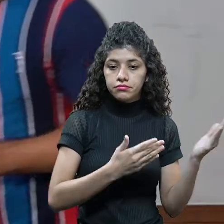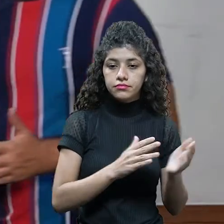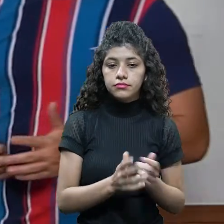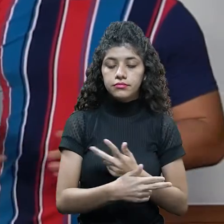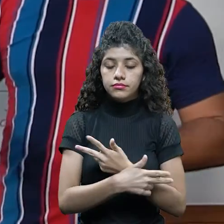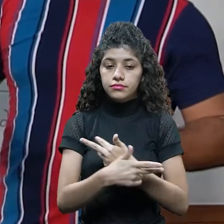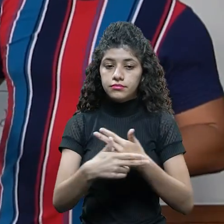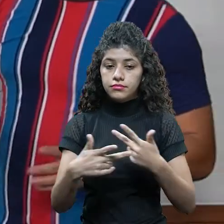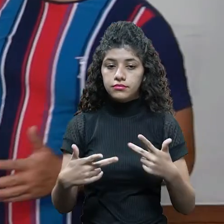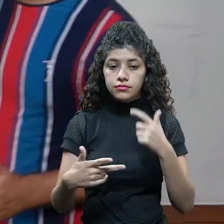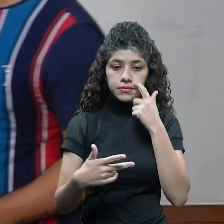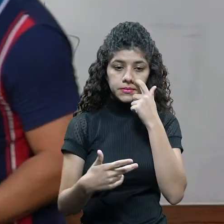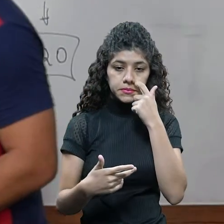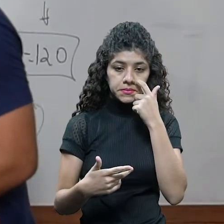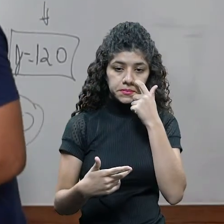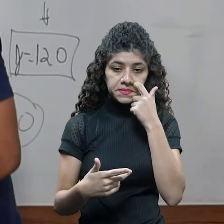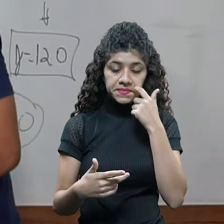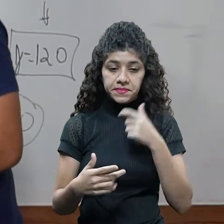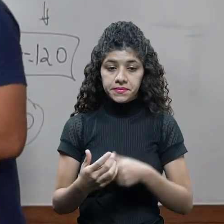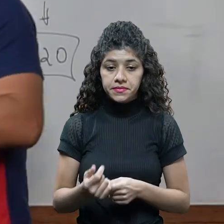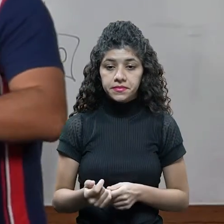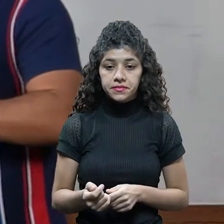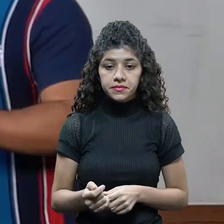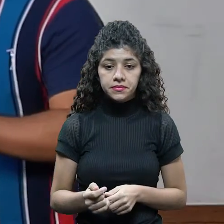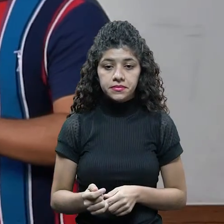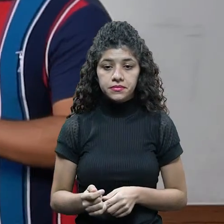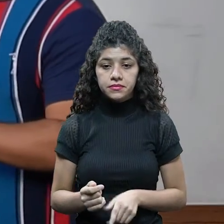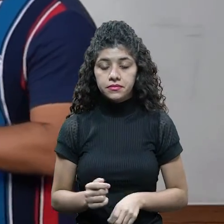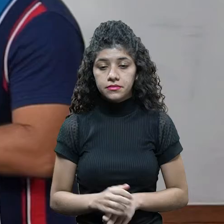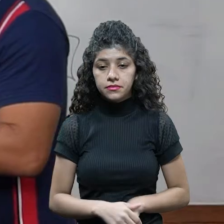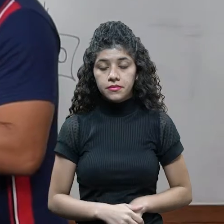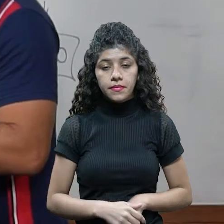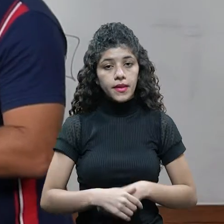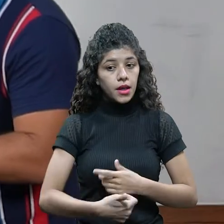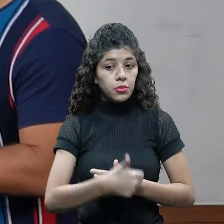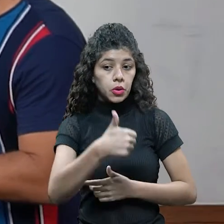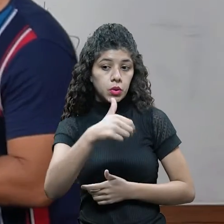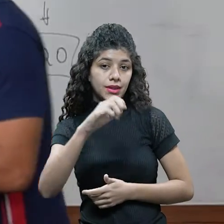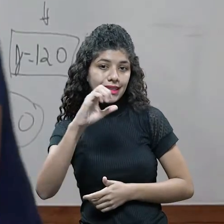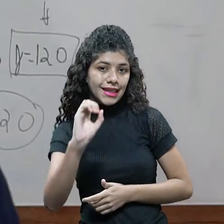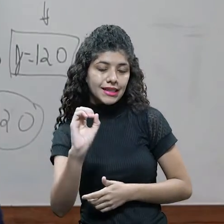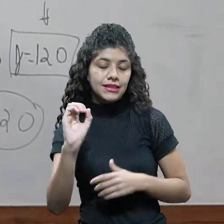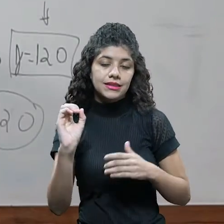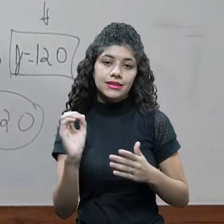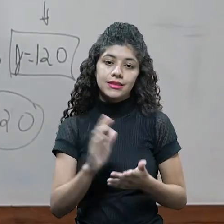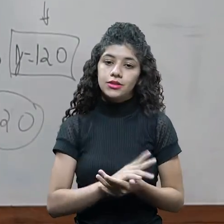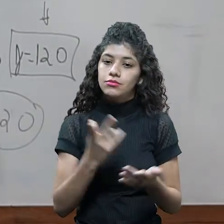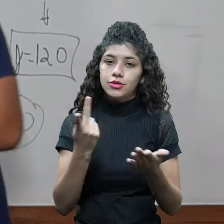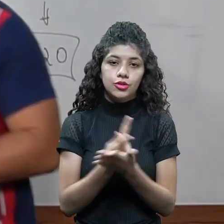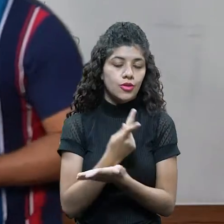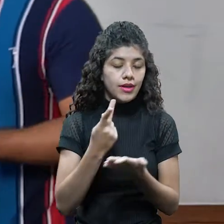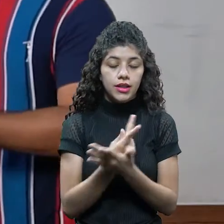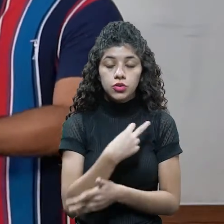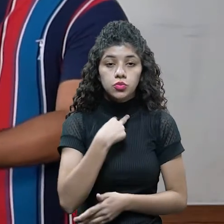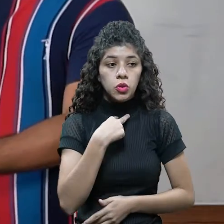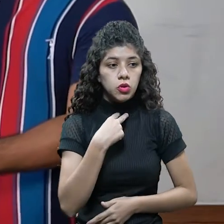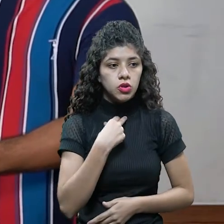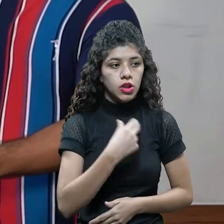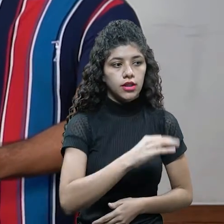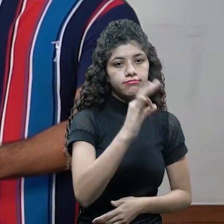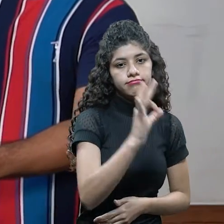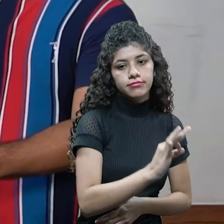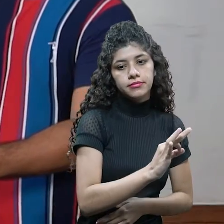já coloquei isso em várias salas de aula. Eu coloco sempre o denominador 100. Aí todo mundo, por cento automaticamente. Mas quando eu coloco 6 sobre 10, eu não posso falar